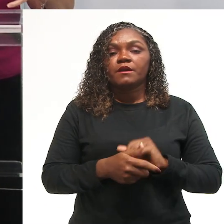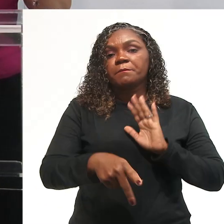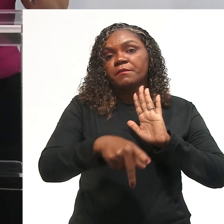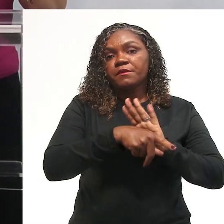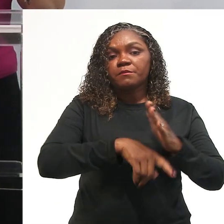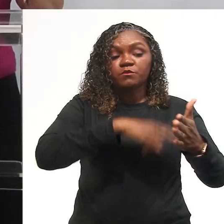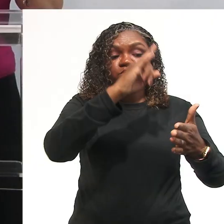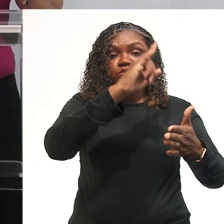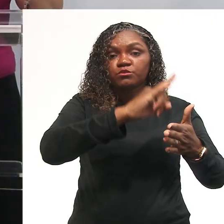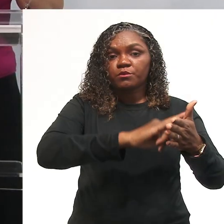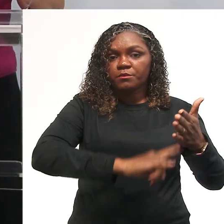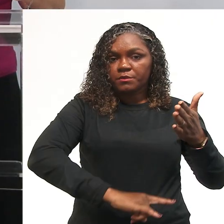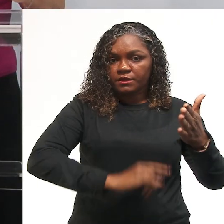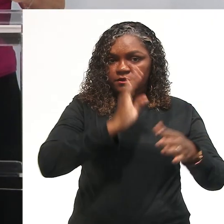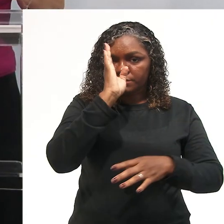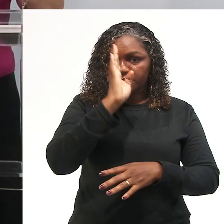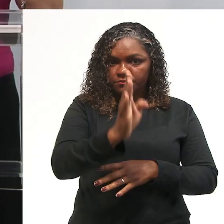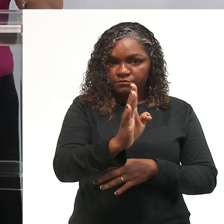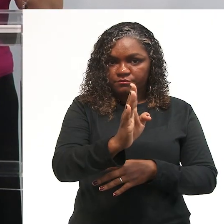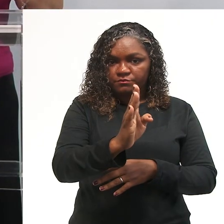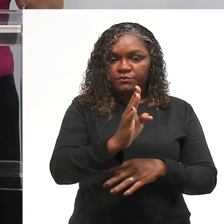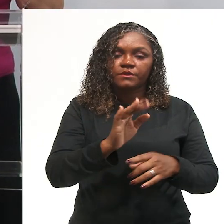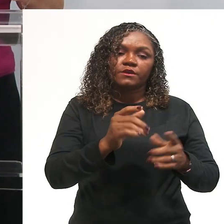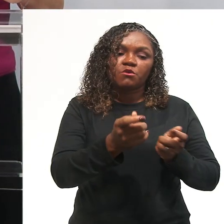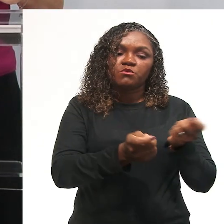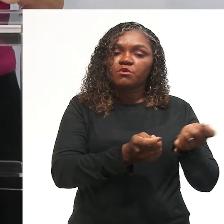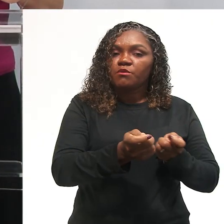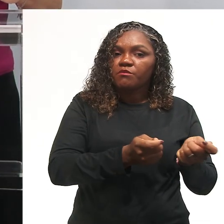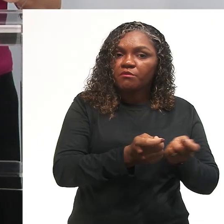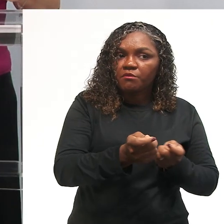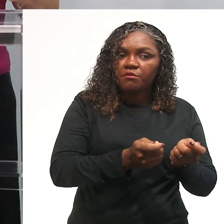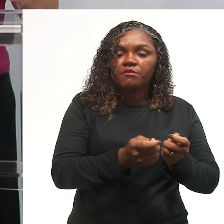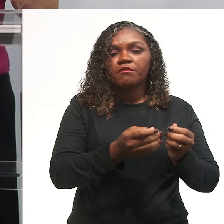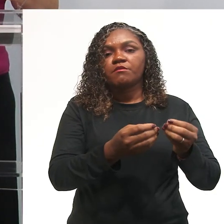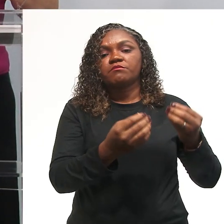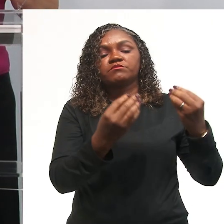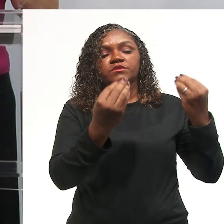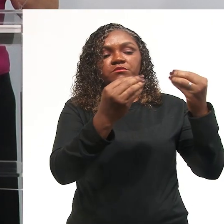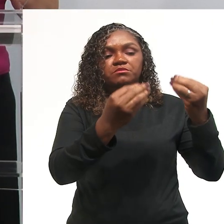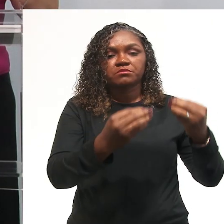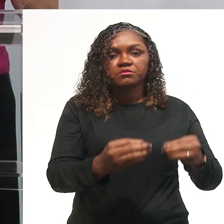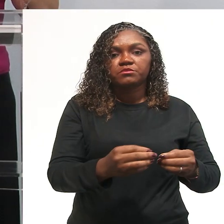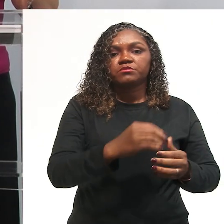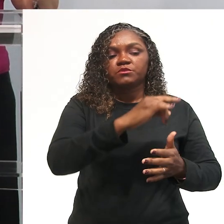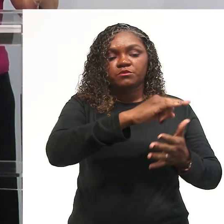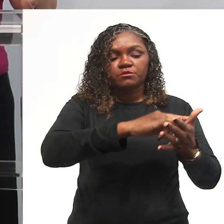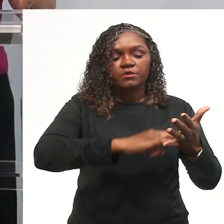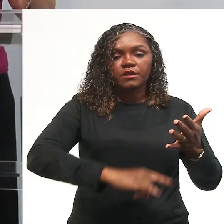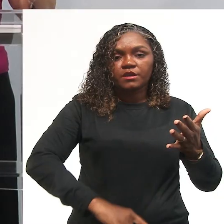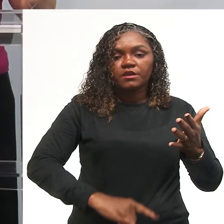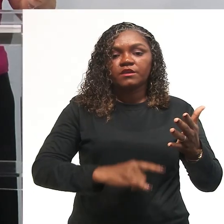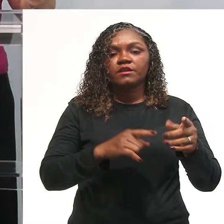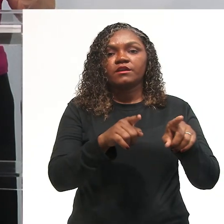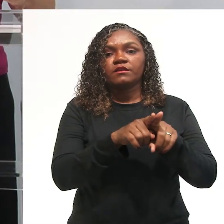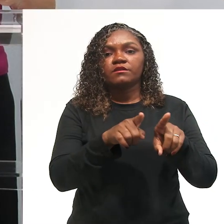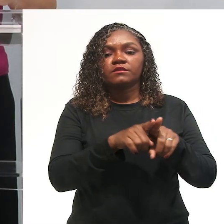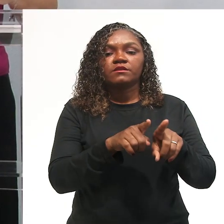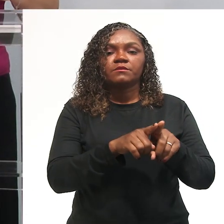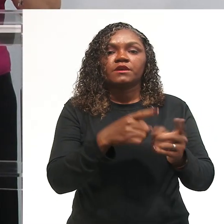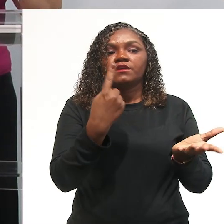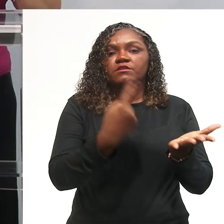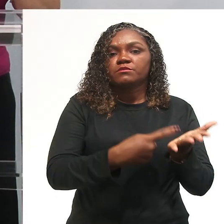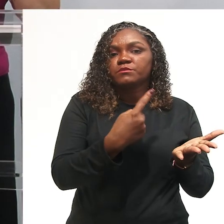parte documental, dos controles, por exemplo, marcação de